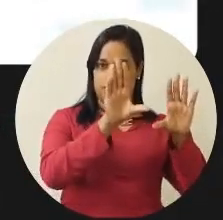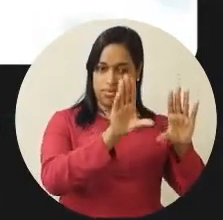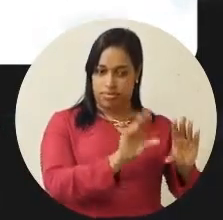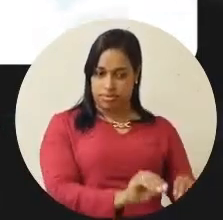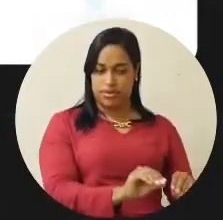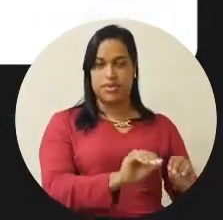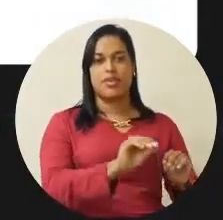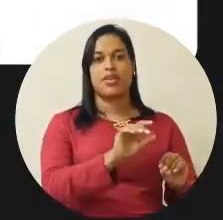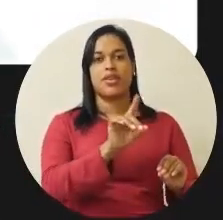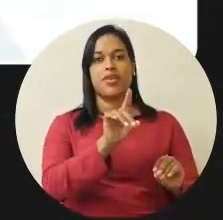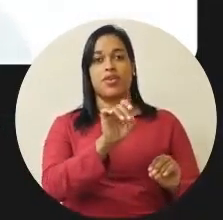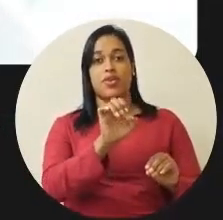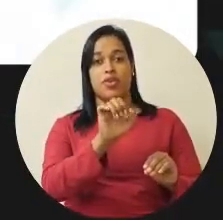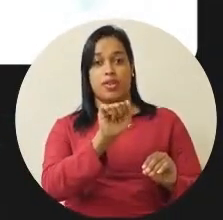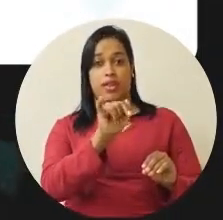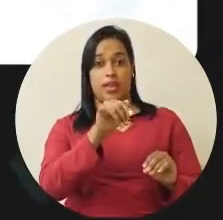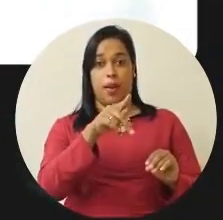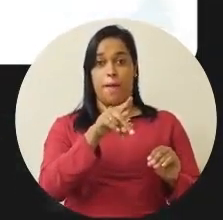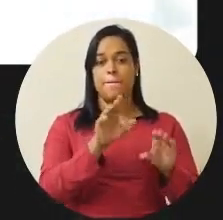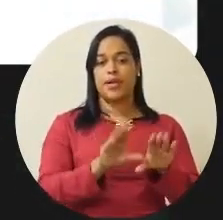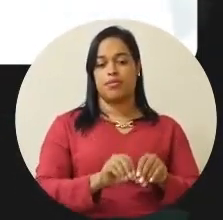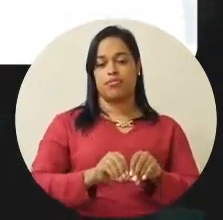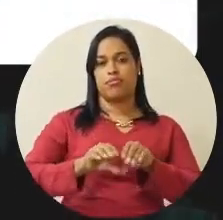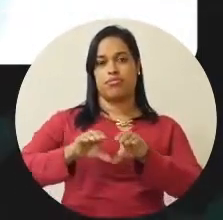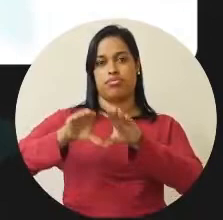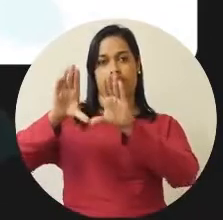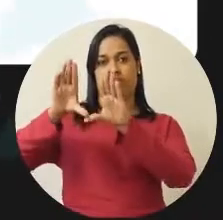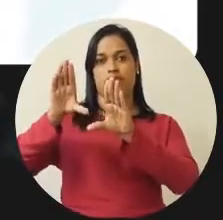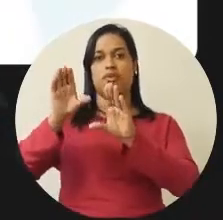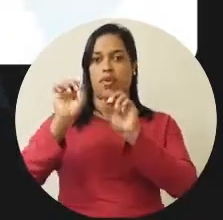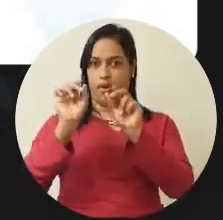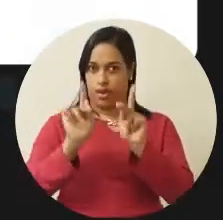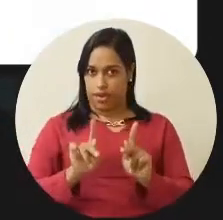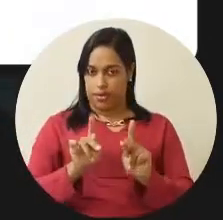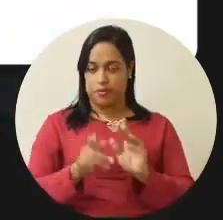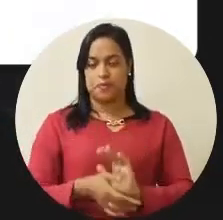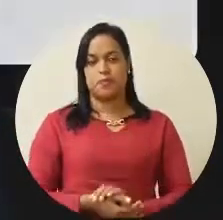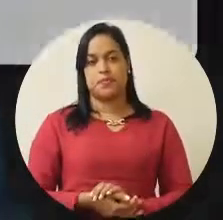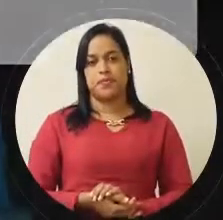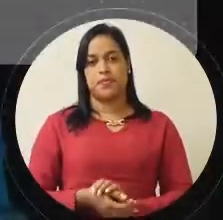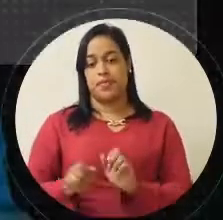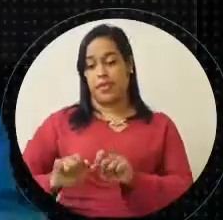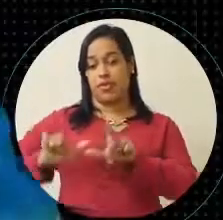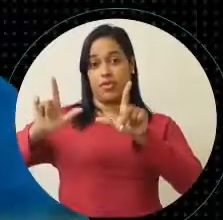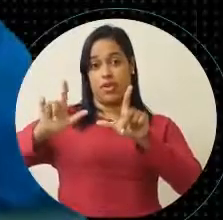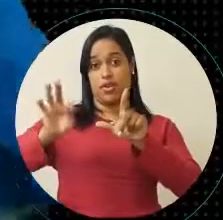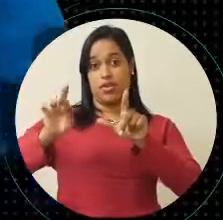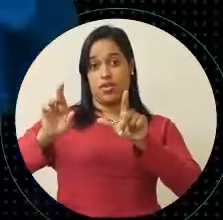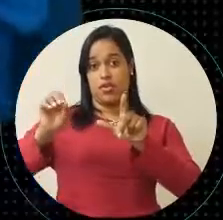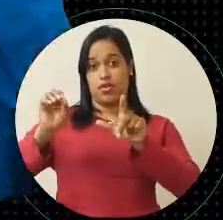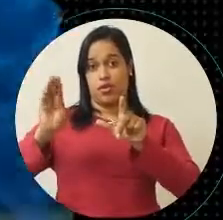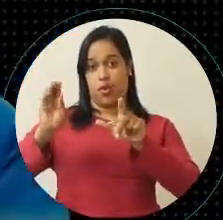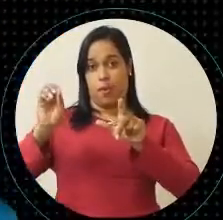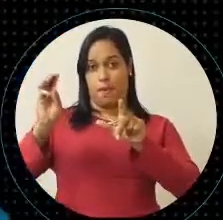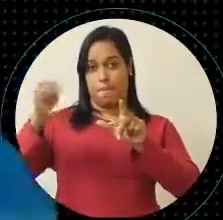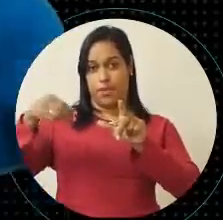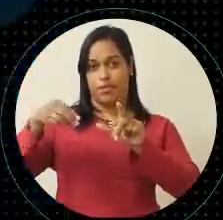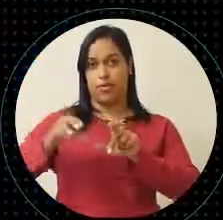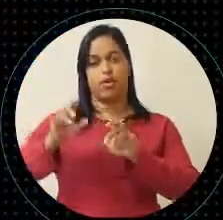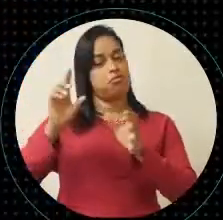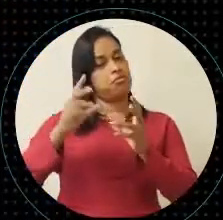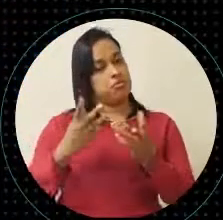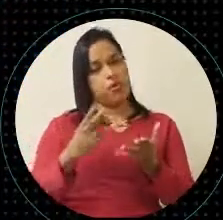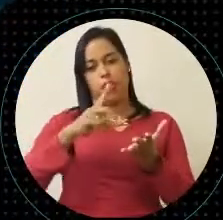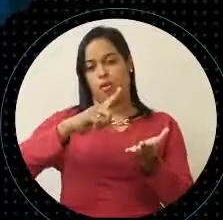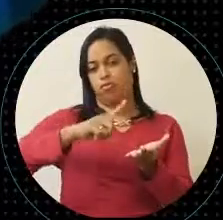up, ele vai fazer com que ele deslize para cima, certo? E o slide toggle, ele vai fazer o liga e